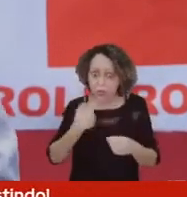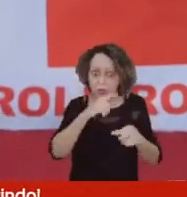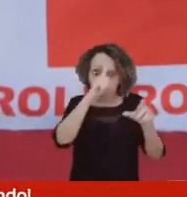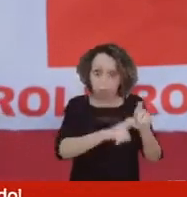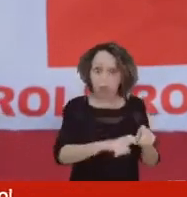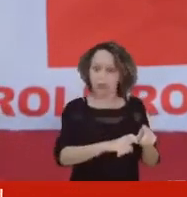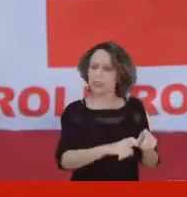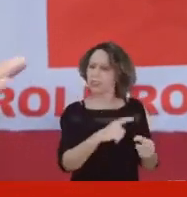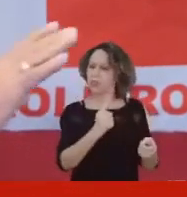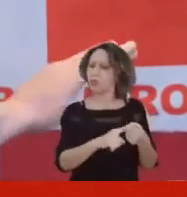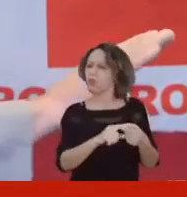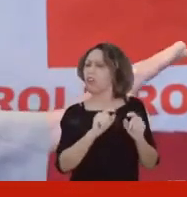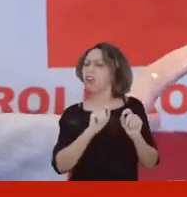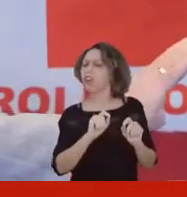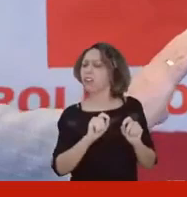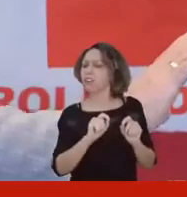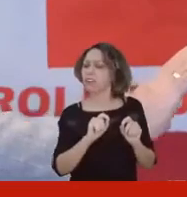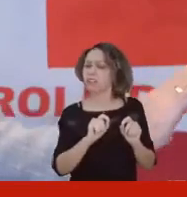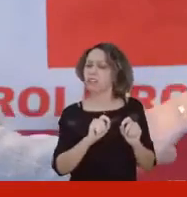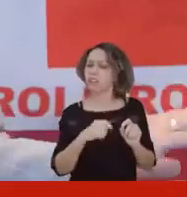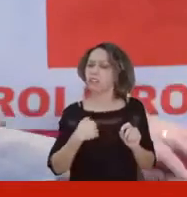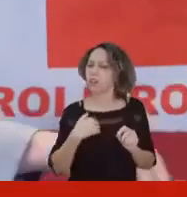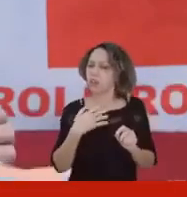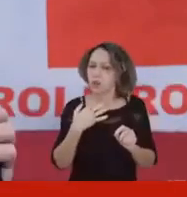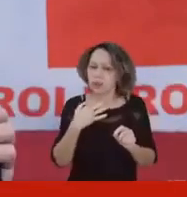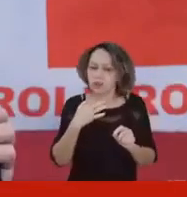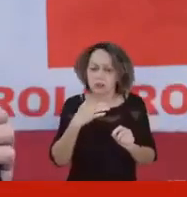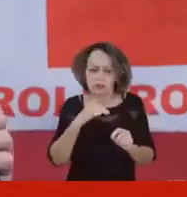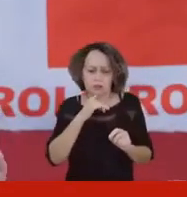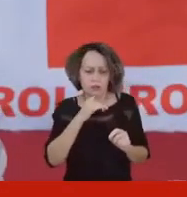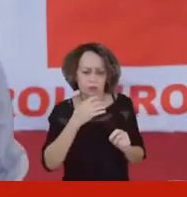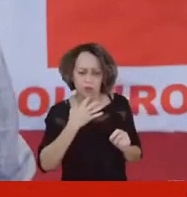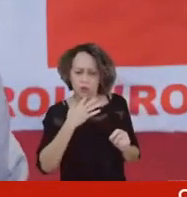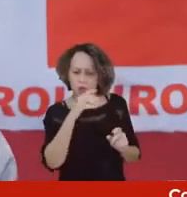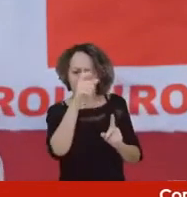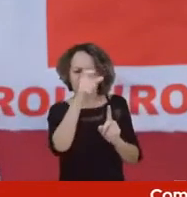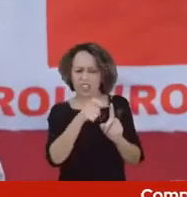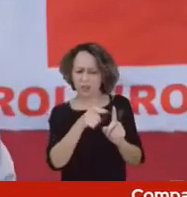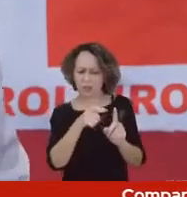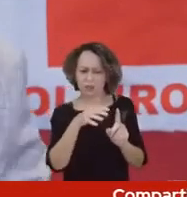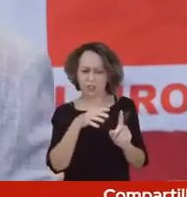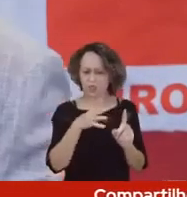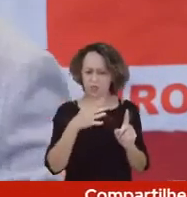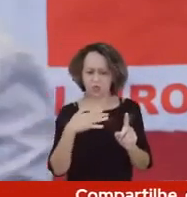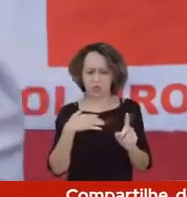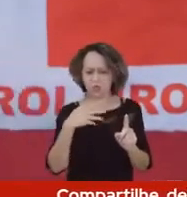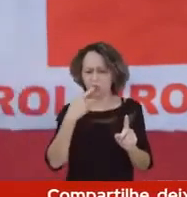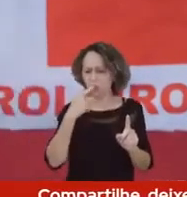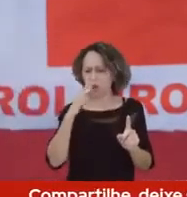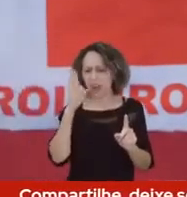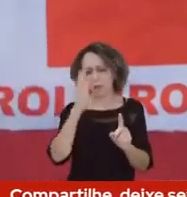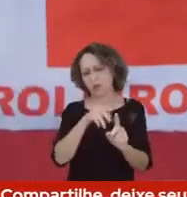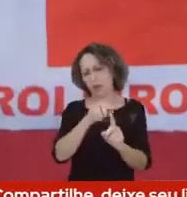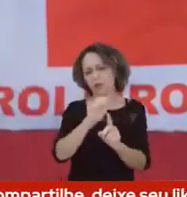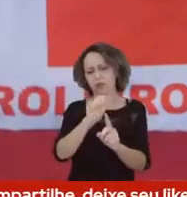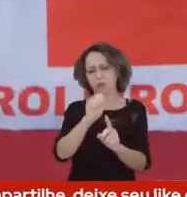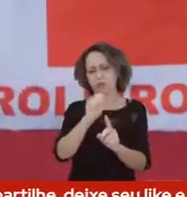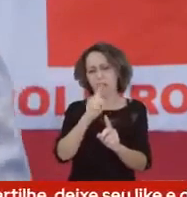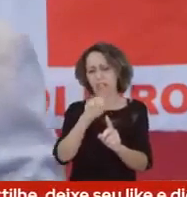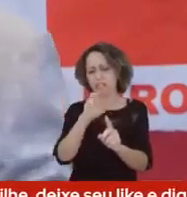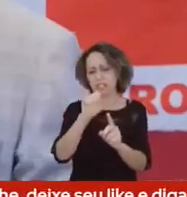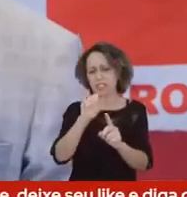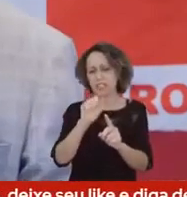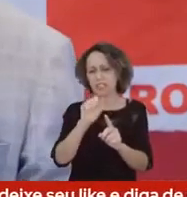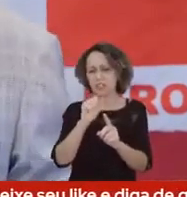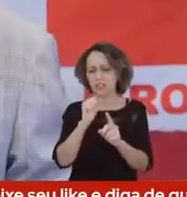Esse, eu não conheço essa pessoa, por isso eu não vou falar mal do cara que assumiu. Mas os dois trechos que eu li de notícia hoje é que ele